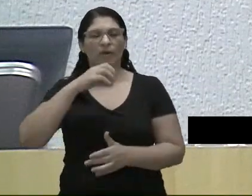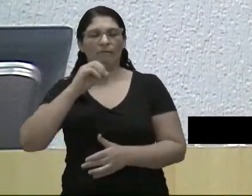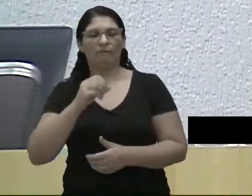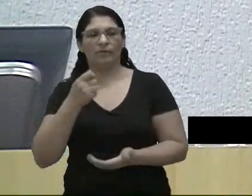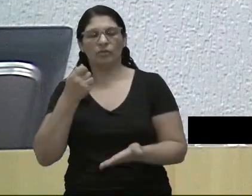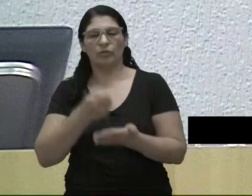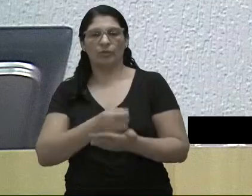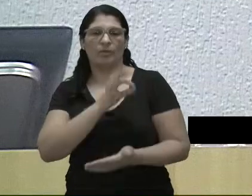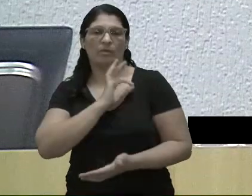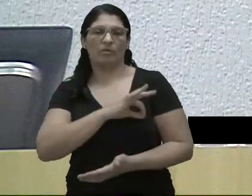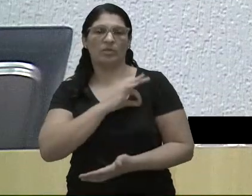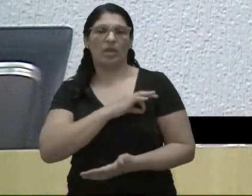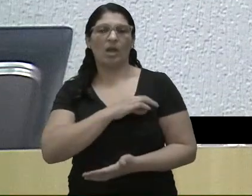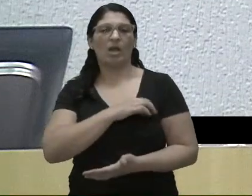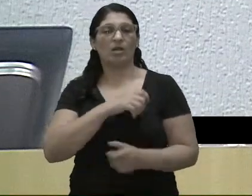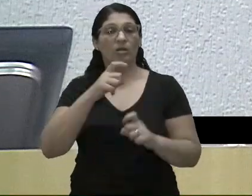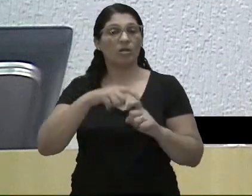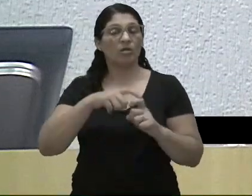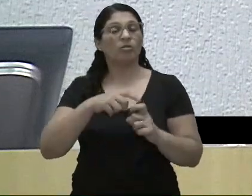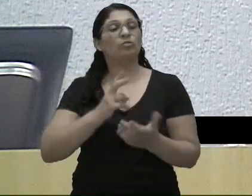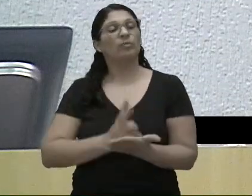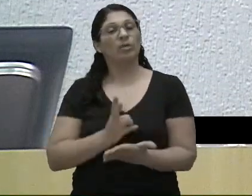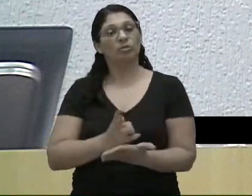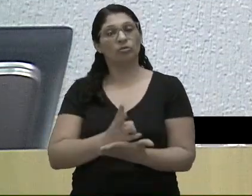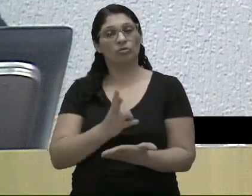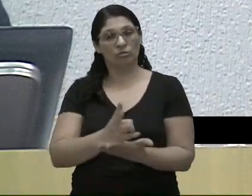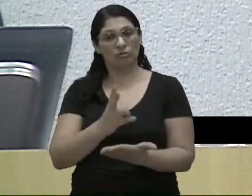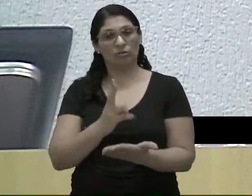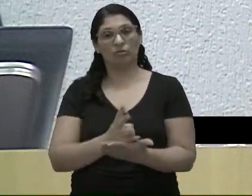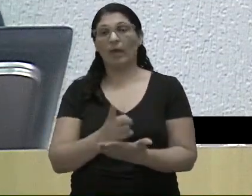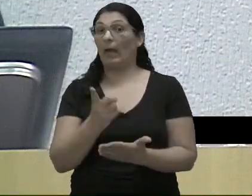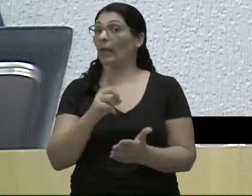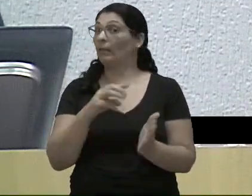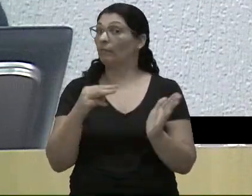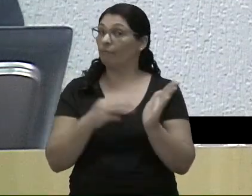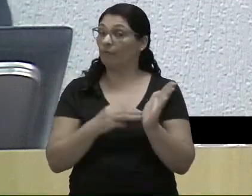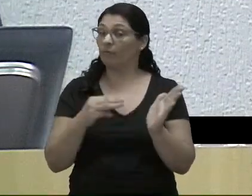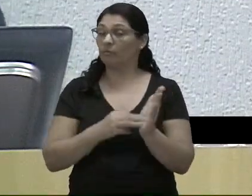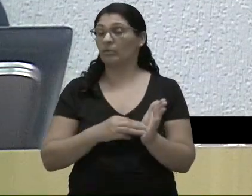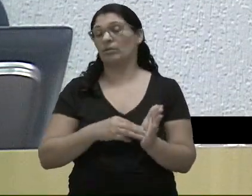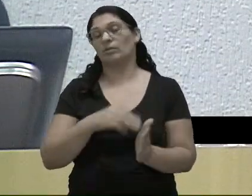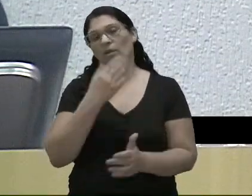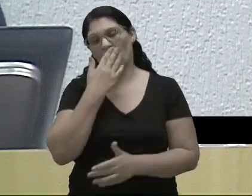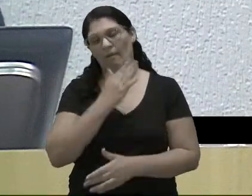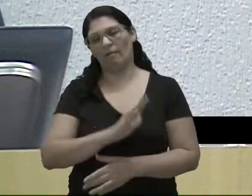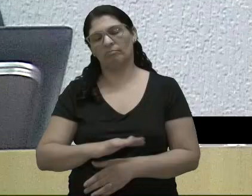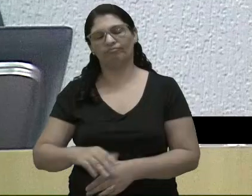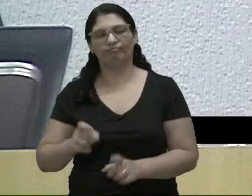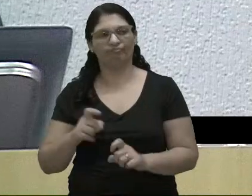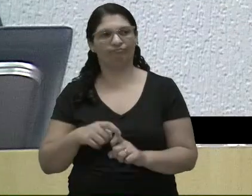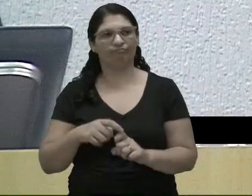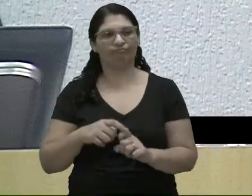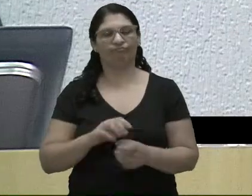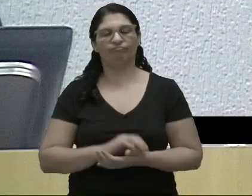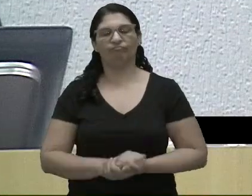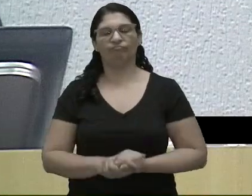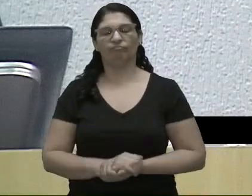repasse, os médicos poderão continuar e nós não teremos problema da falta de pediatra, né, na UPA. Tomara que isso